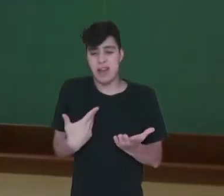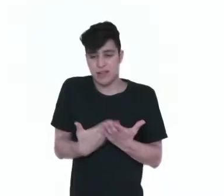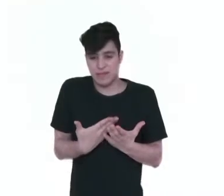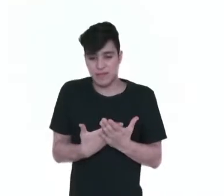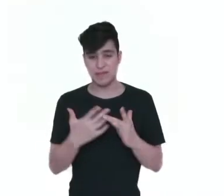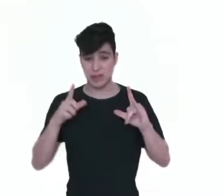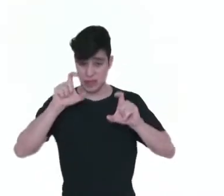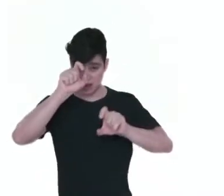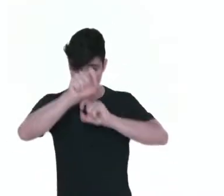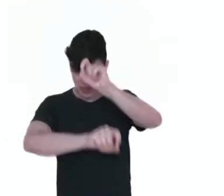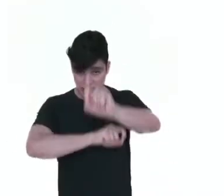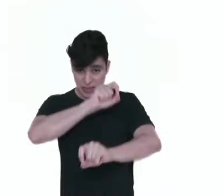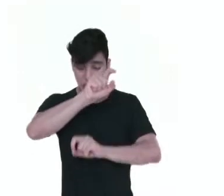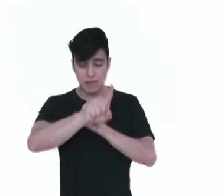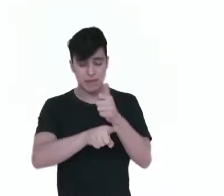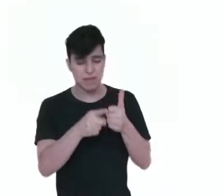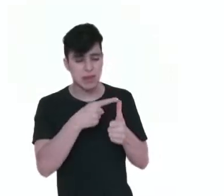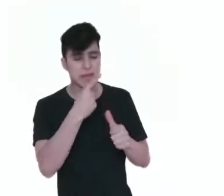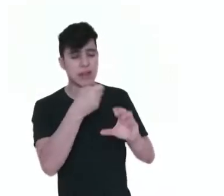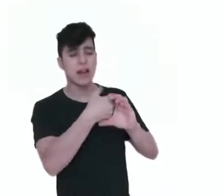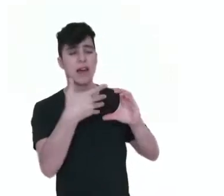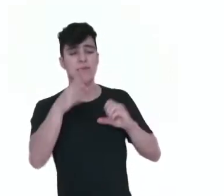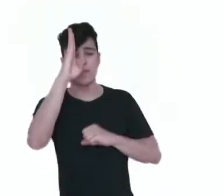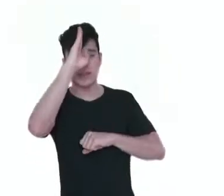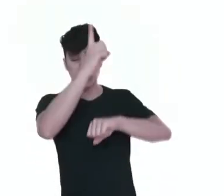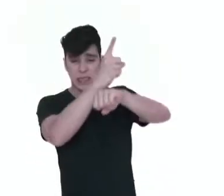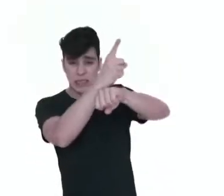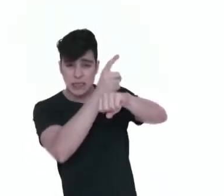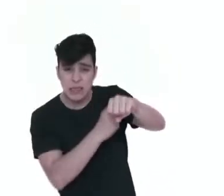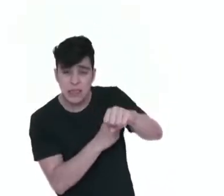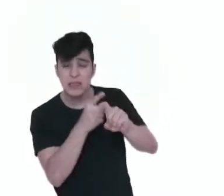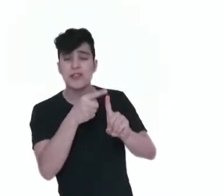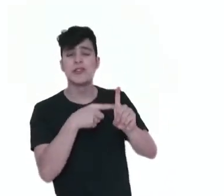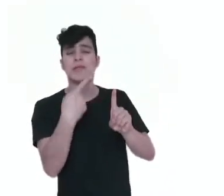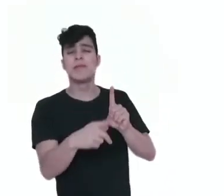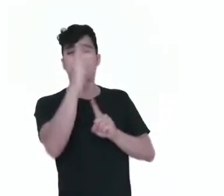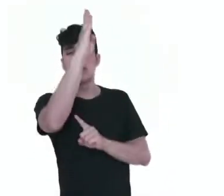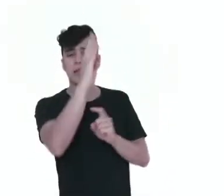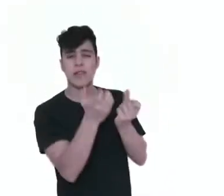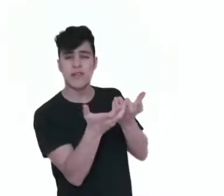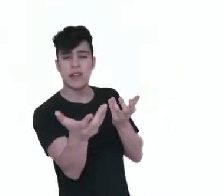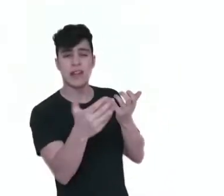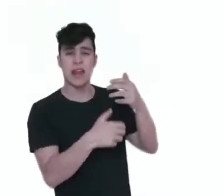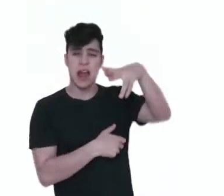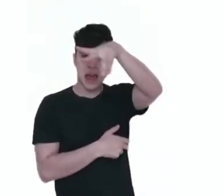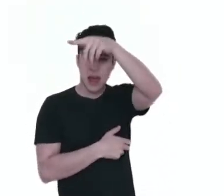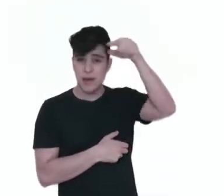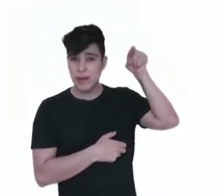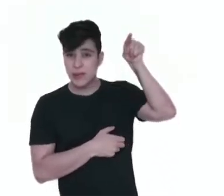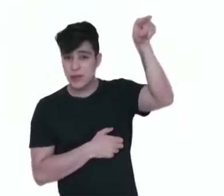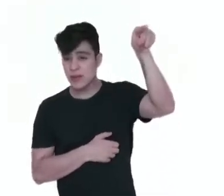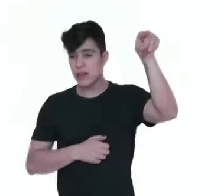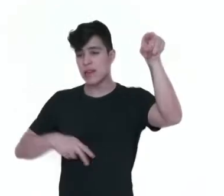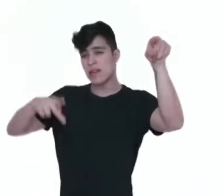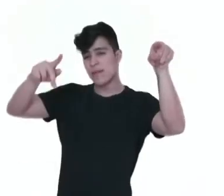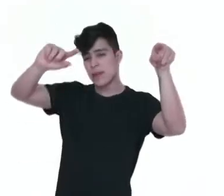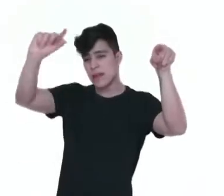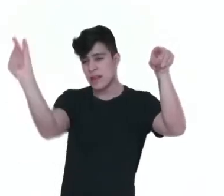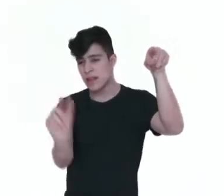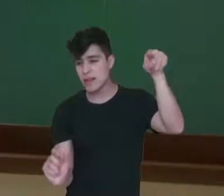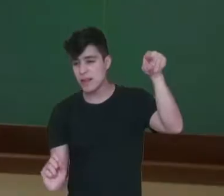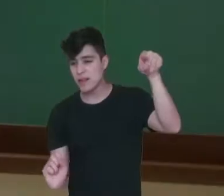identificar as principais características dos tipos de vegetação do Brasil, floresta amazônica e floresta atlântica. Então